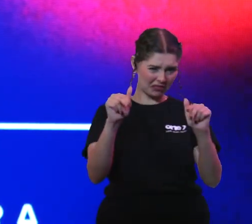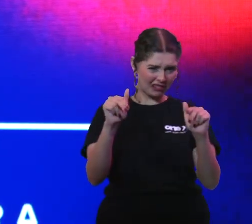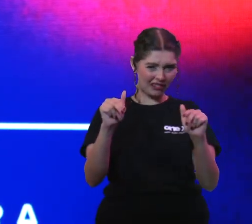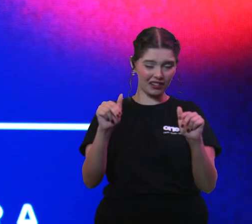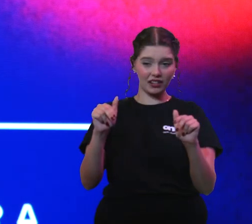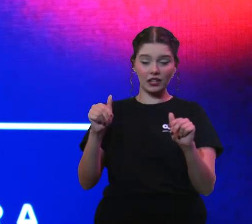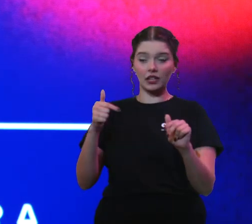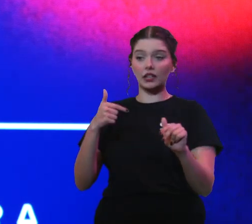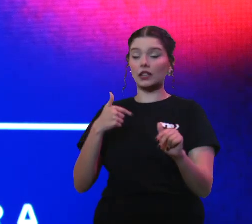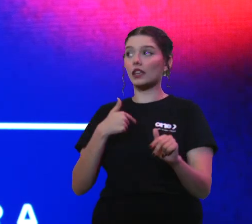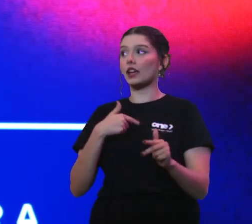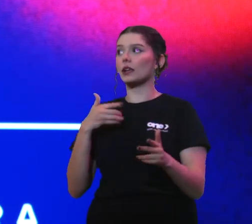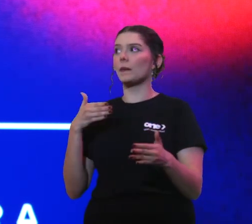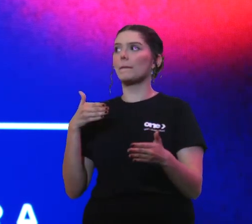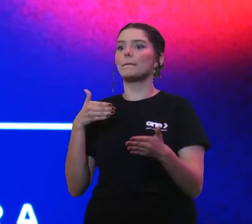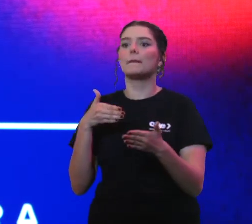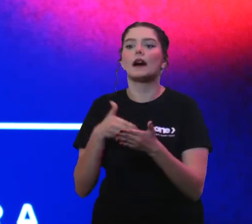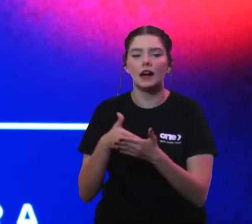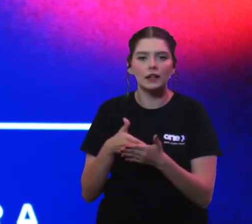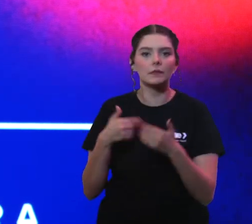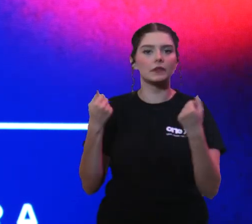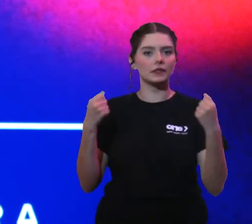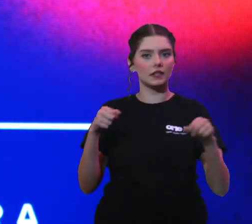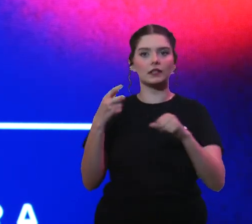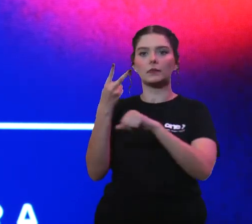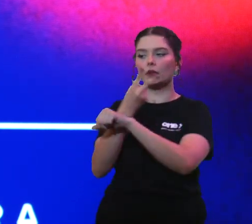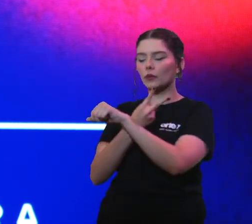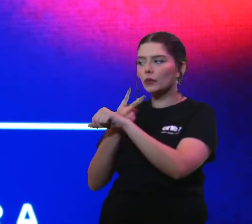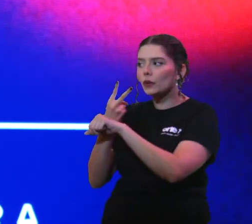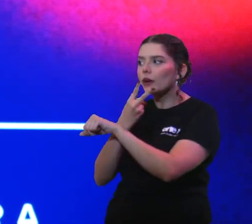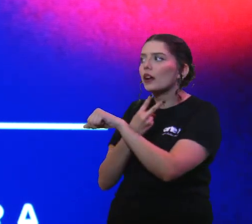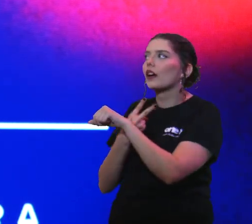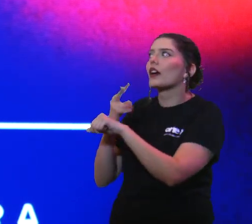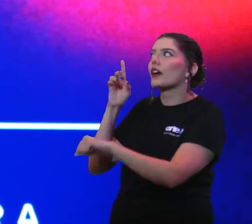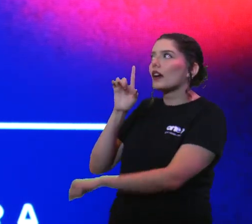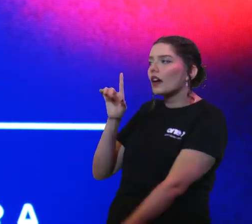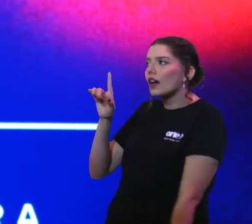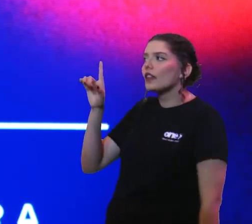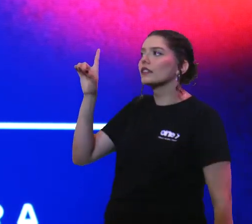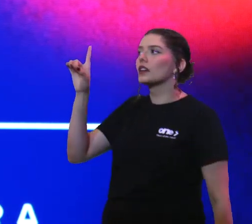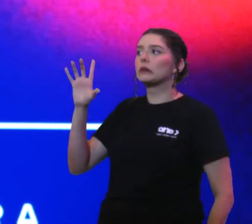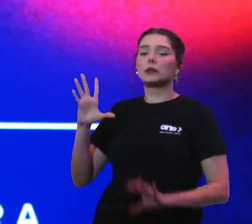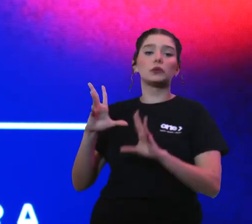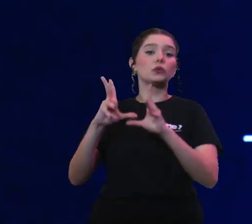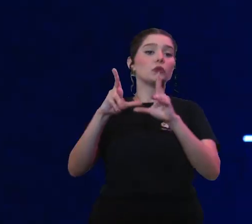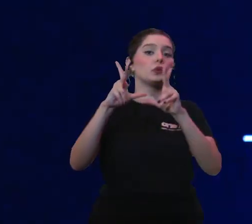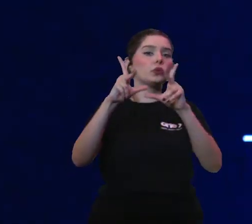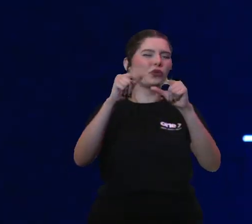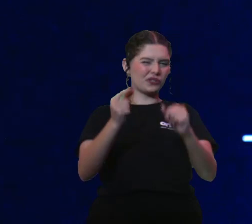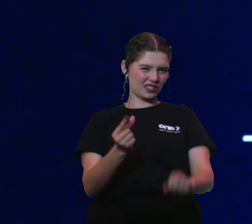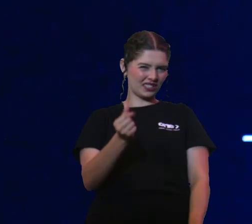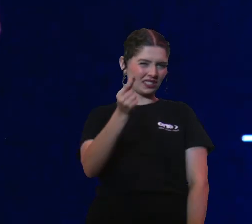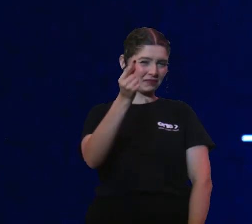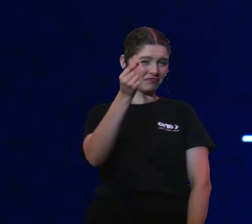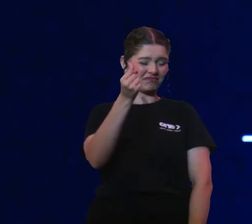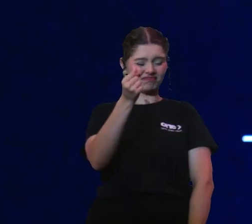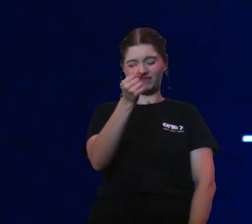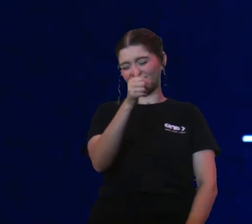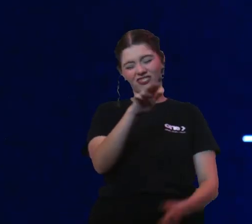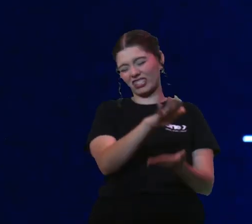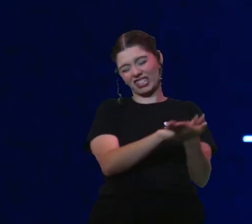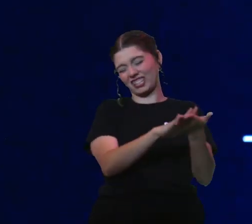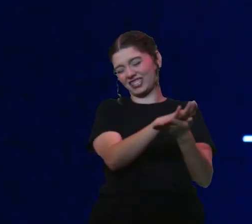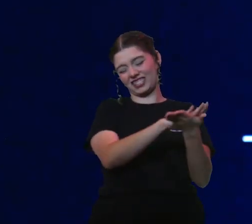dele e vai ter um tempo de uma busca espiritual, e ele começa a entender que tudo aquilo que ele tinha já não valia mais tanto assim. Os olhos